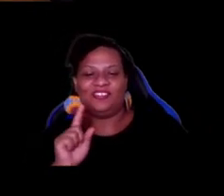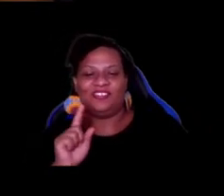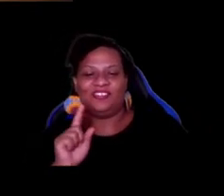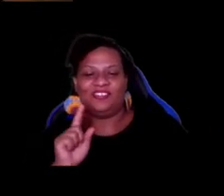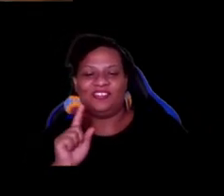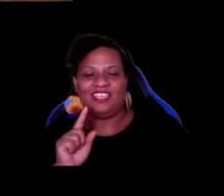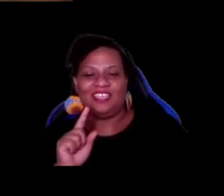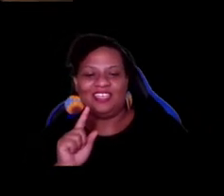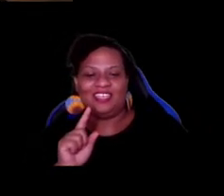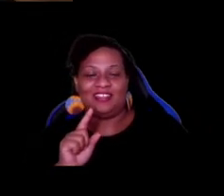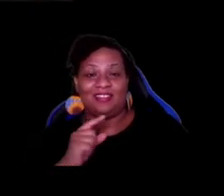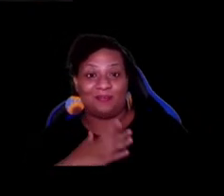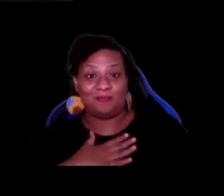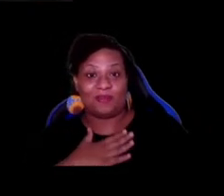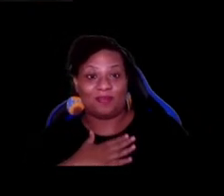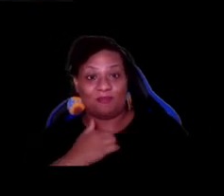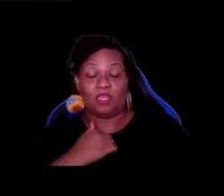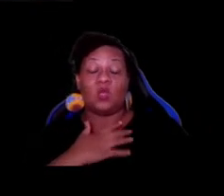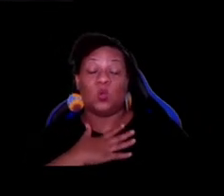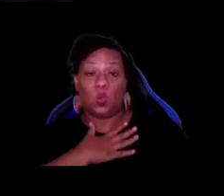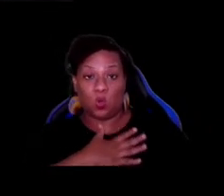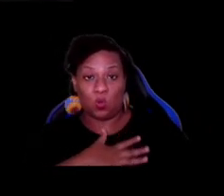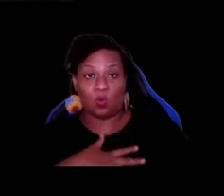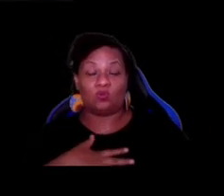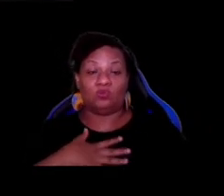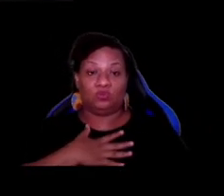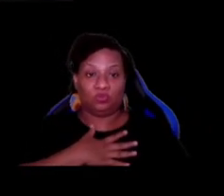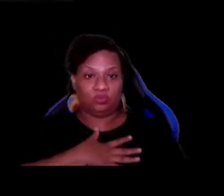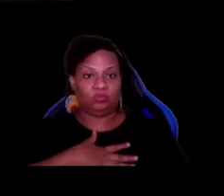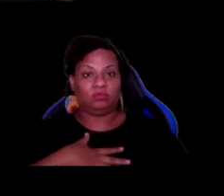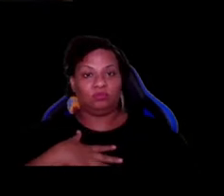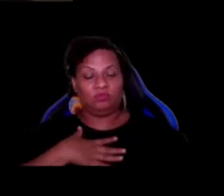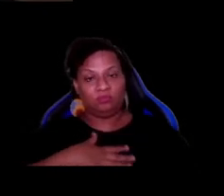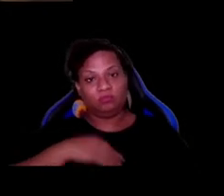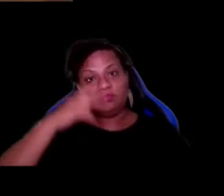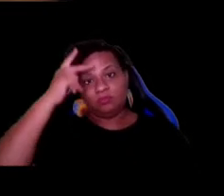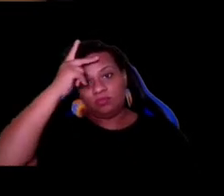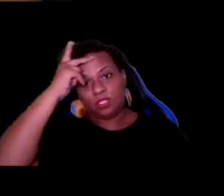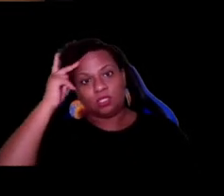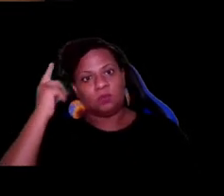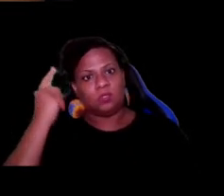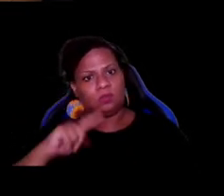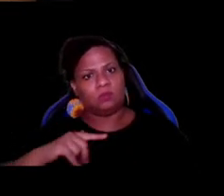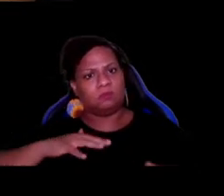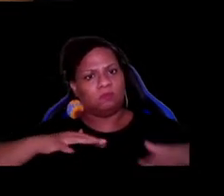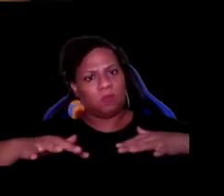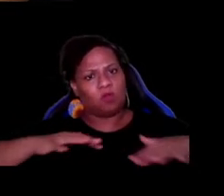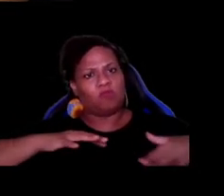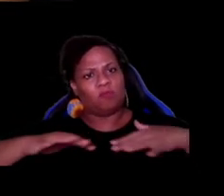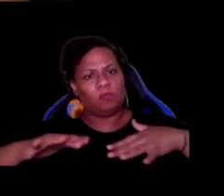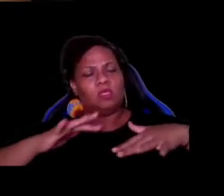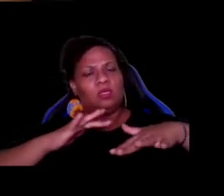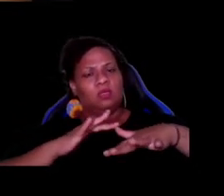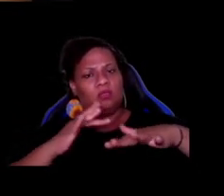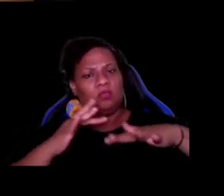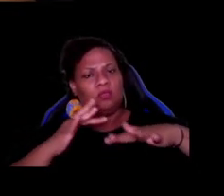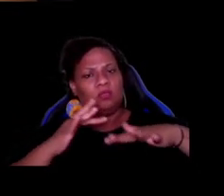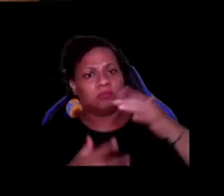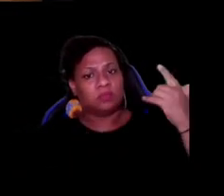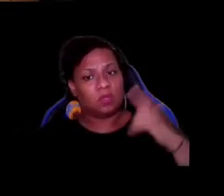questão minha mesmo. Eu gosto, acho que as pessoas que movimentam, né, que fazem esse